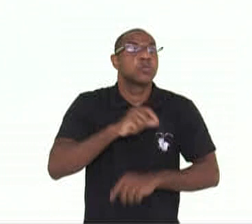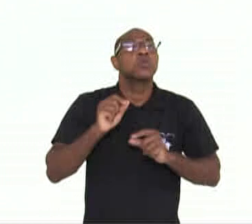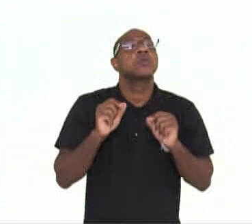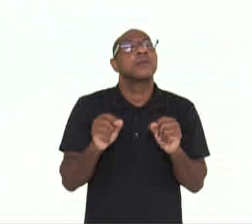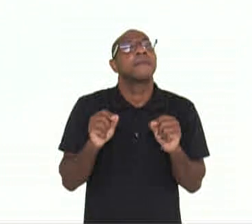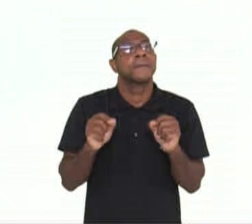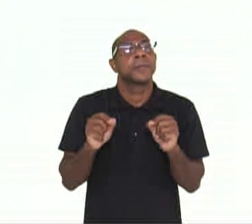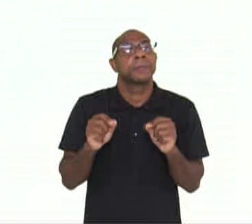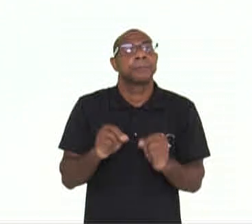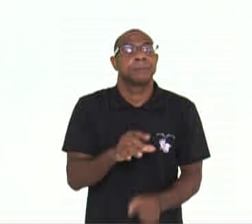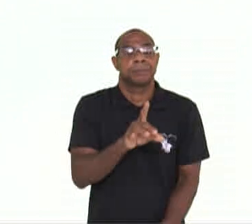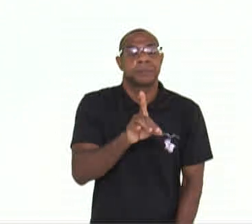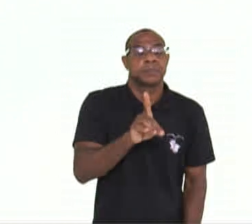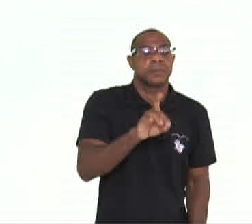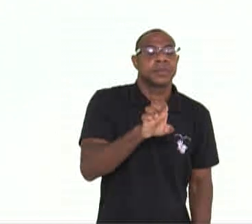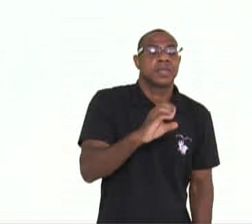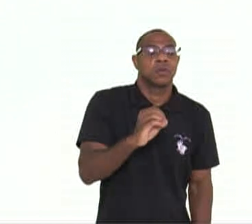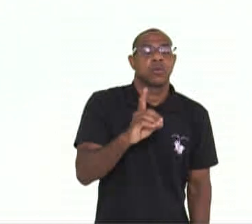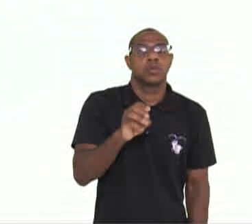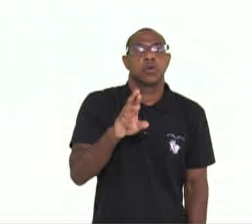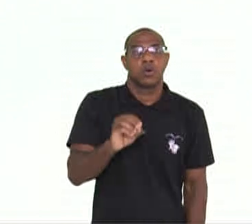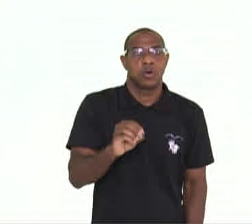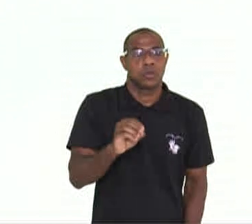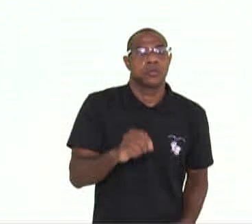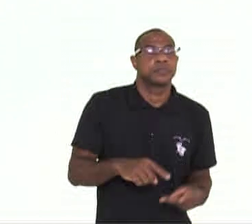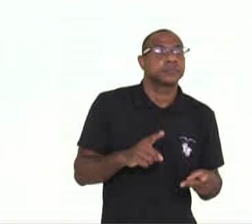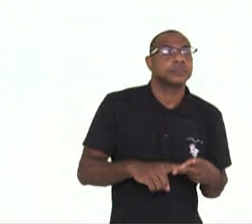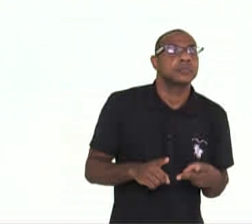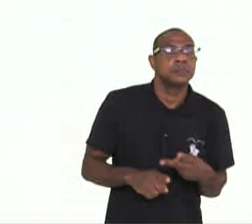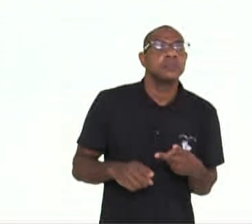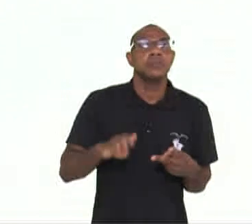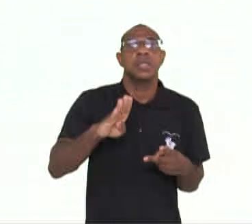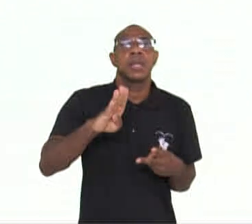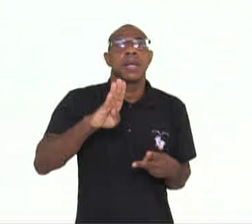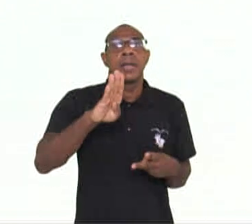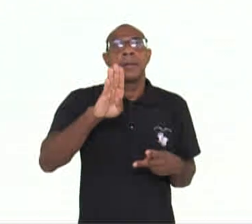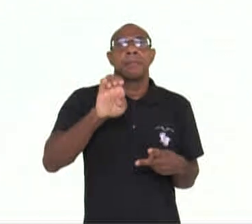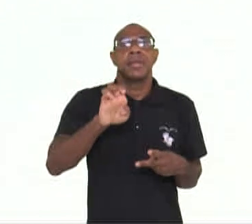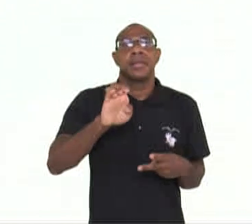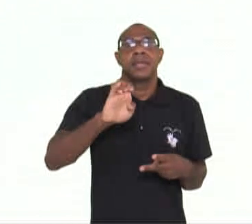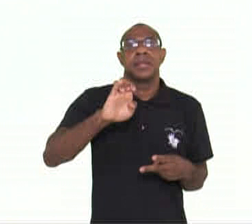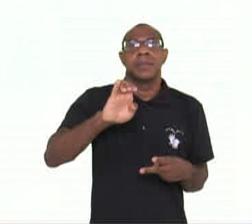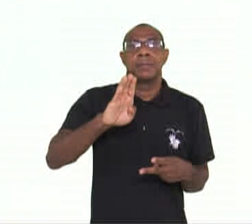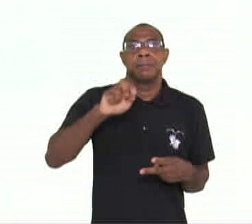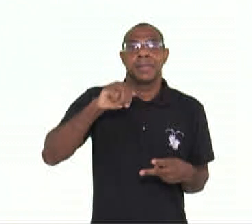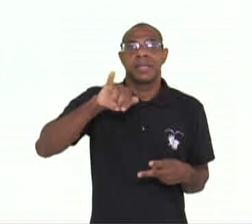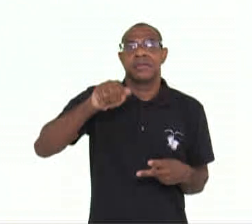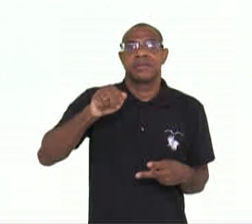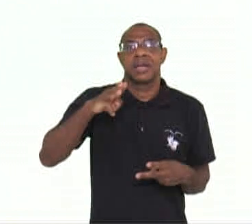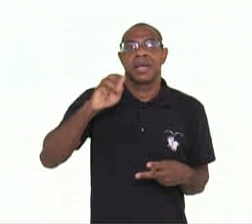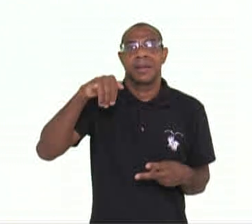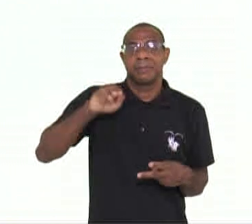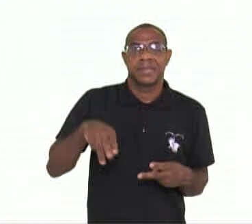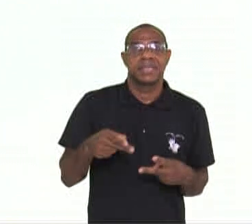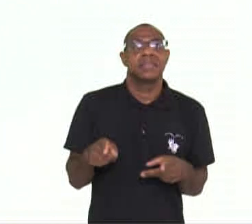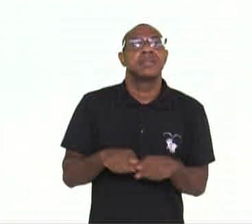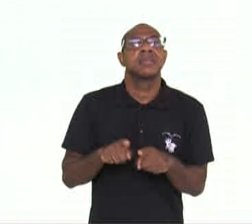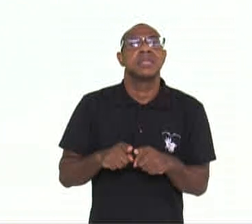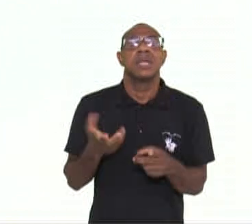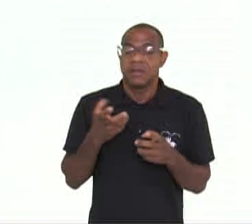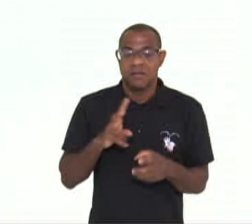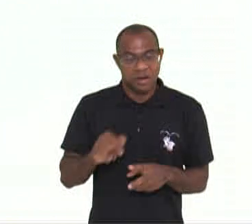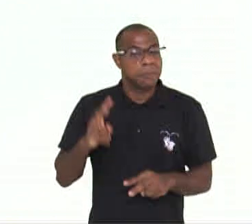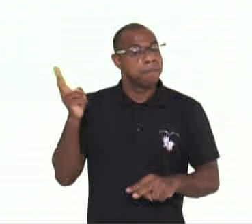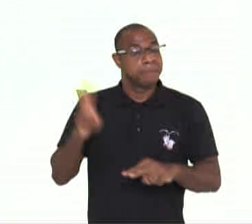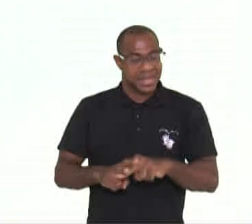que Deodoro da Fonseca e Benjamin Constant seriam presos. Então esse boato causou